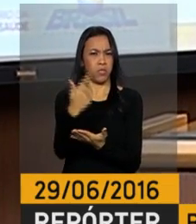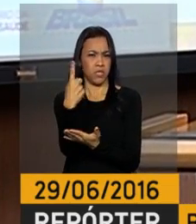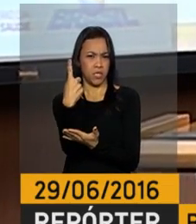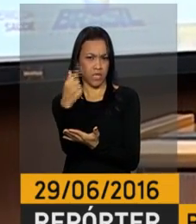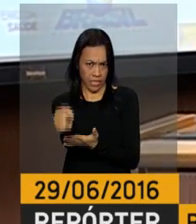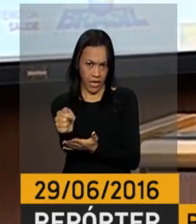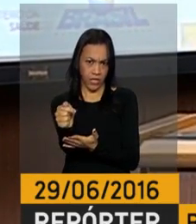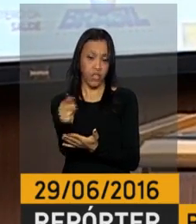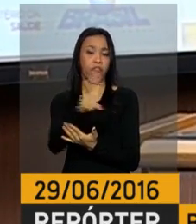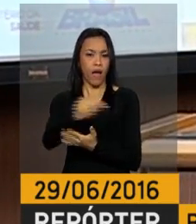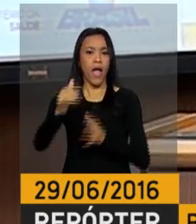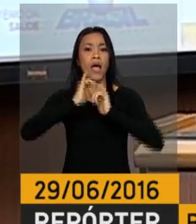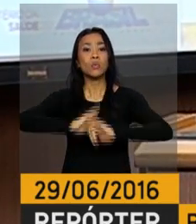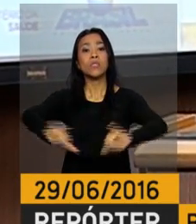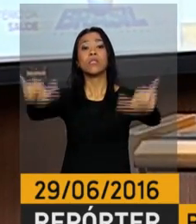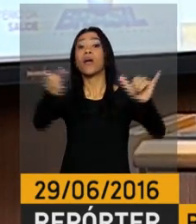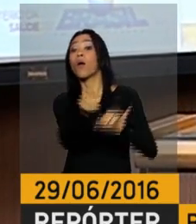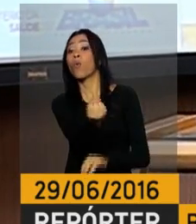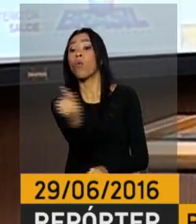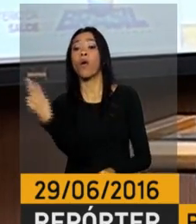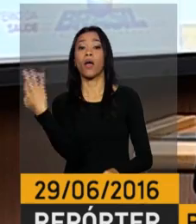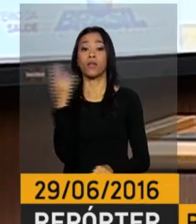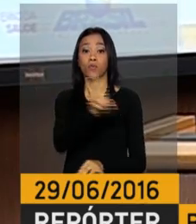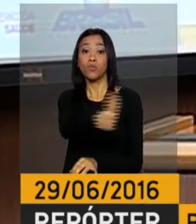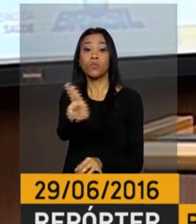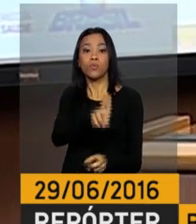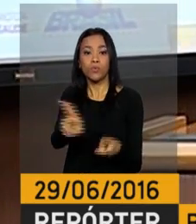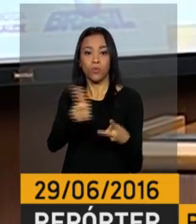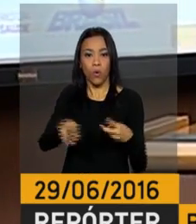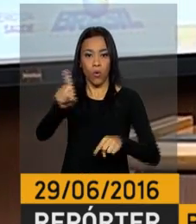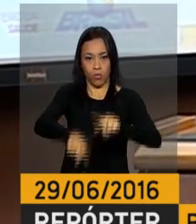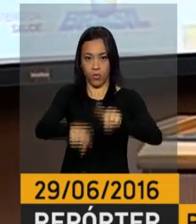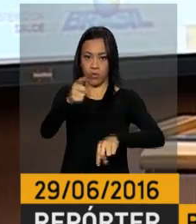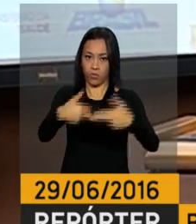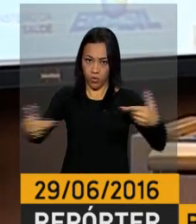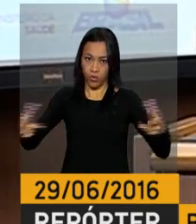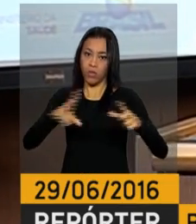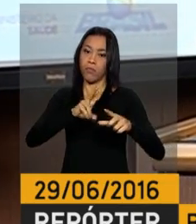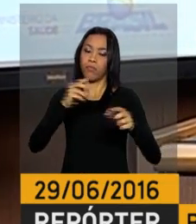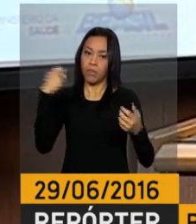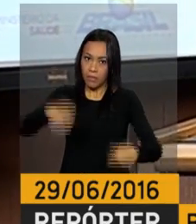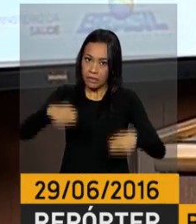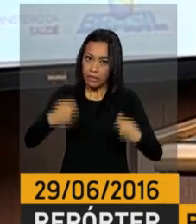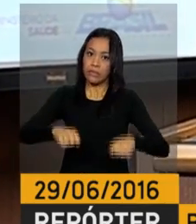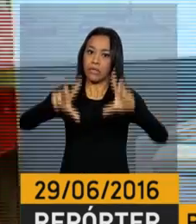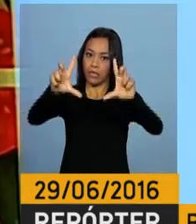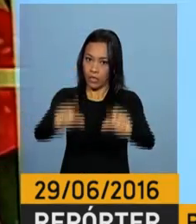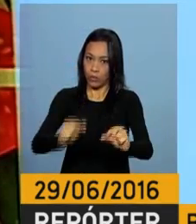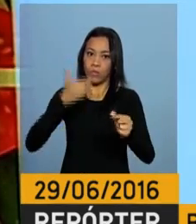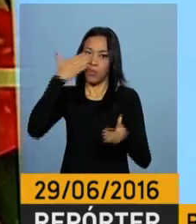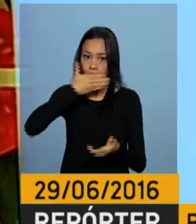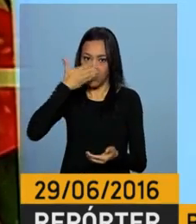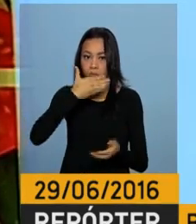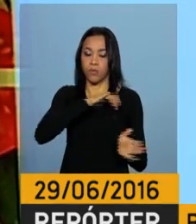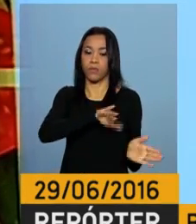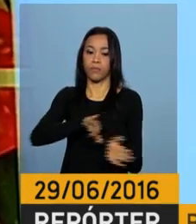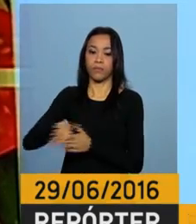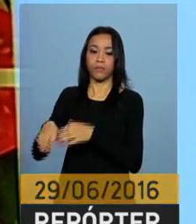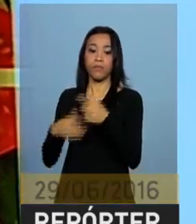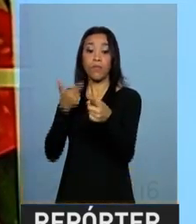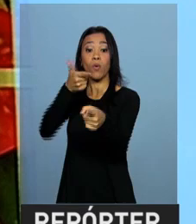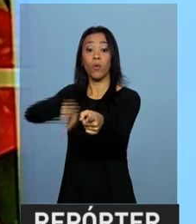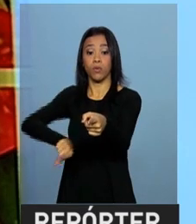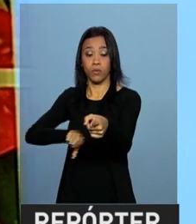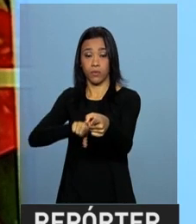anuncie quais serão os alimentos contemplados na redução do açúcar bom em relação rot agem